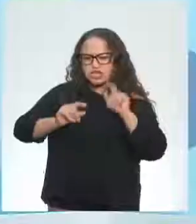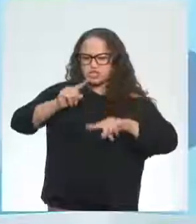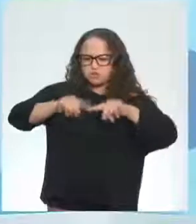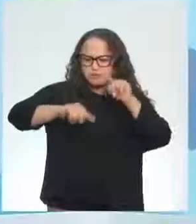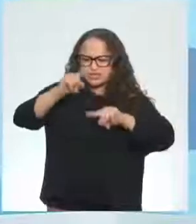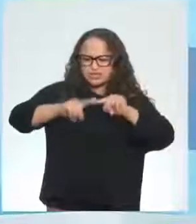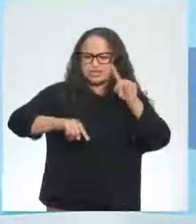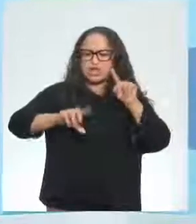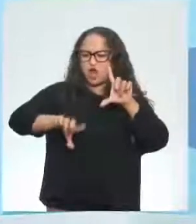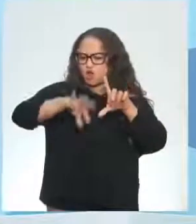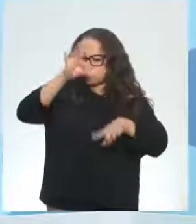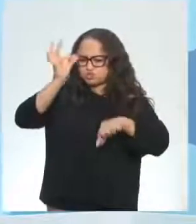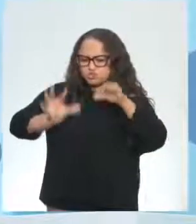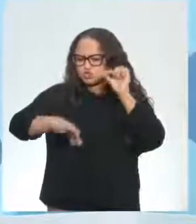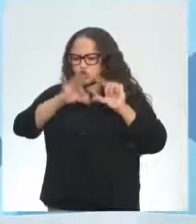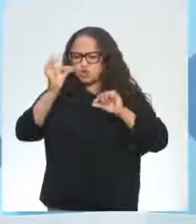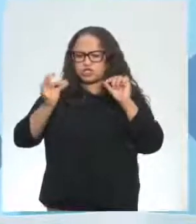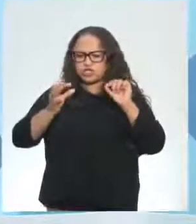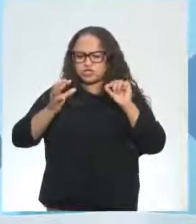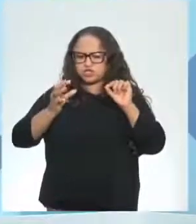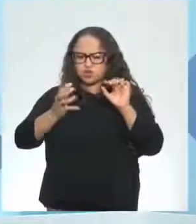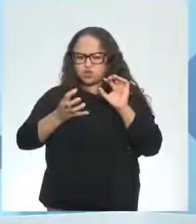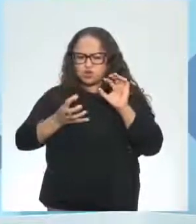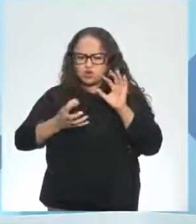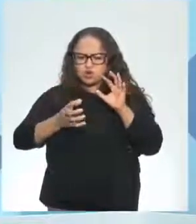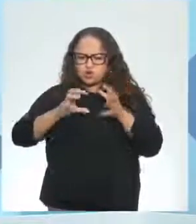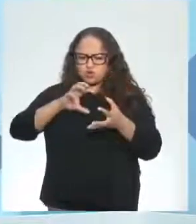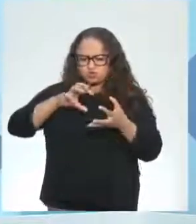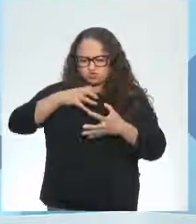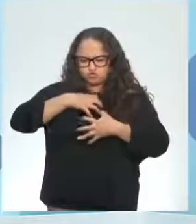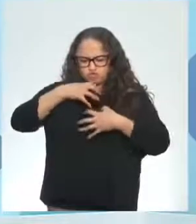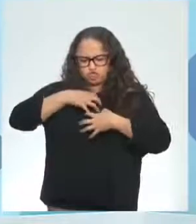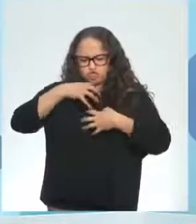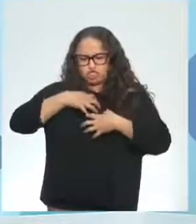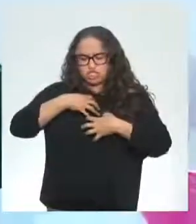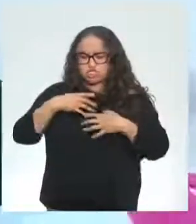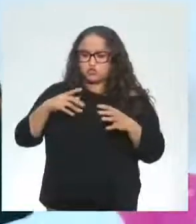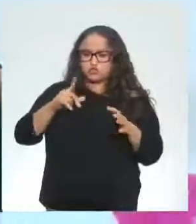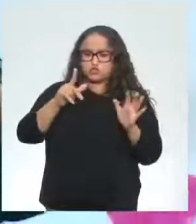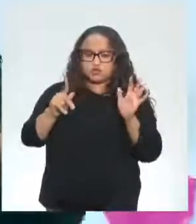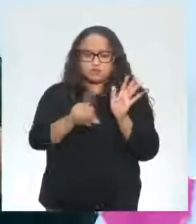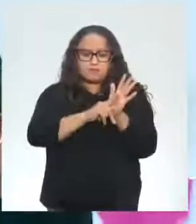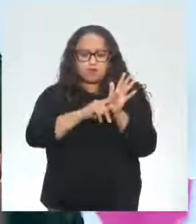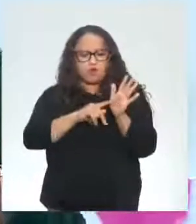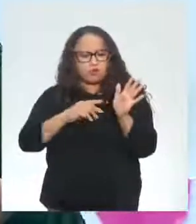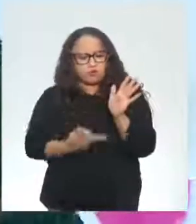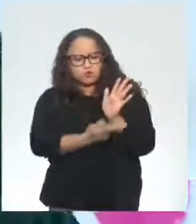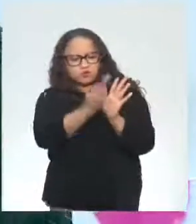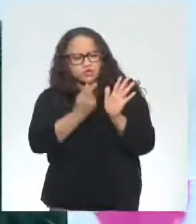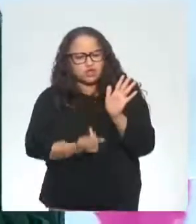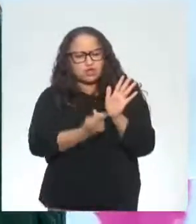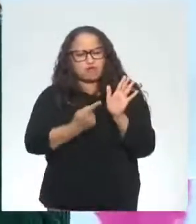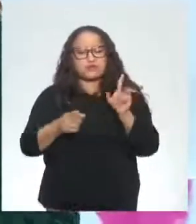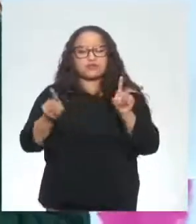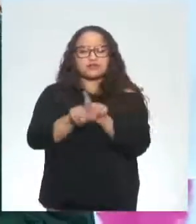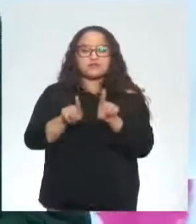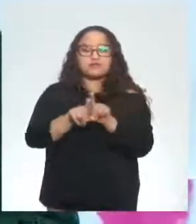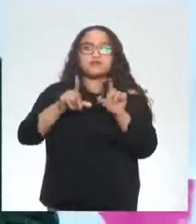material, escolhendo a forma, a técnica que ele vai usar, a forma que vai ter essa obra, também a gente tem uma fase